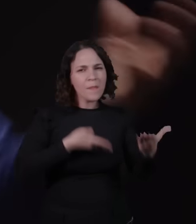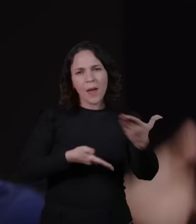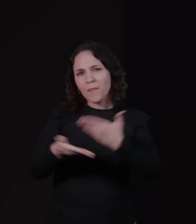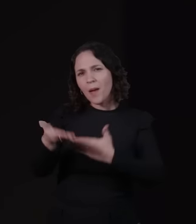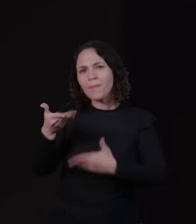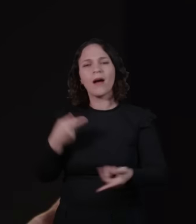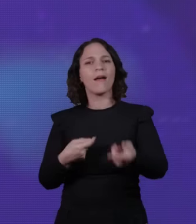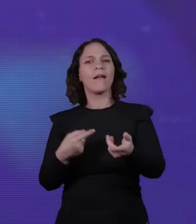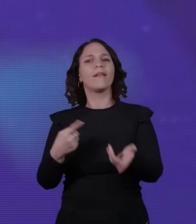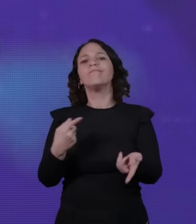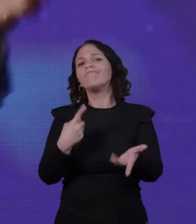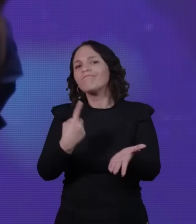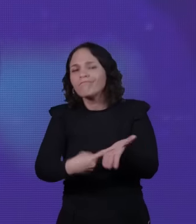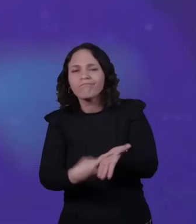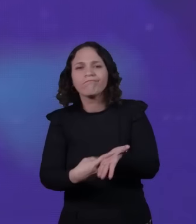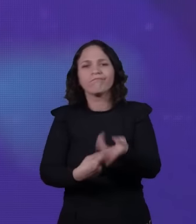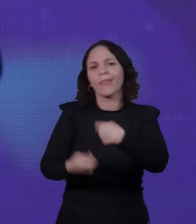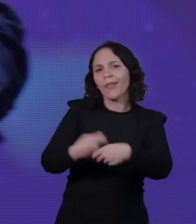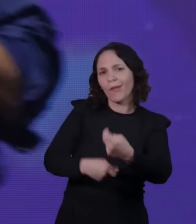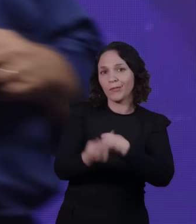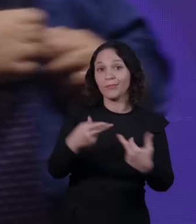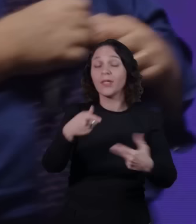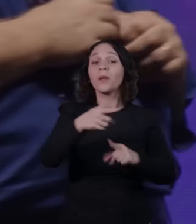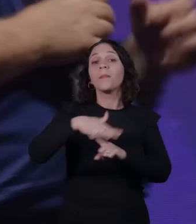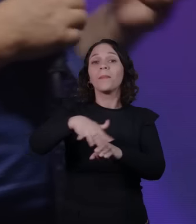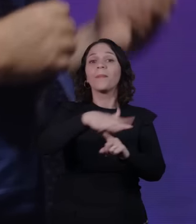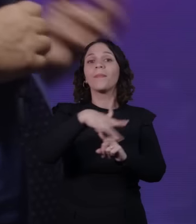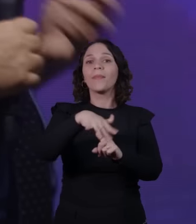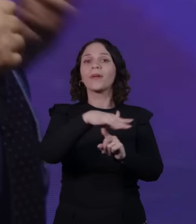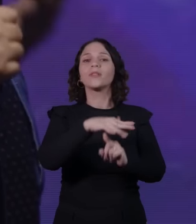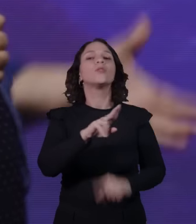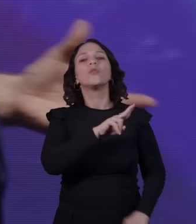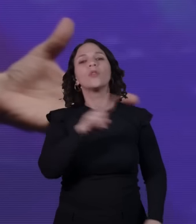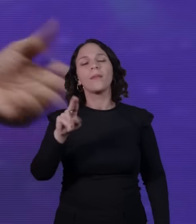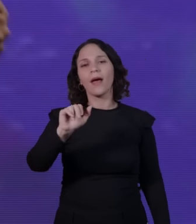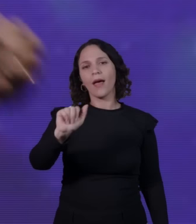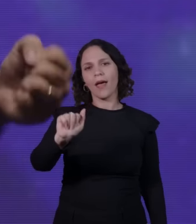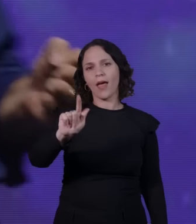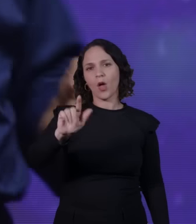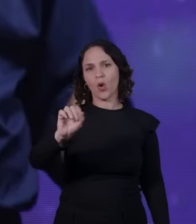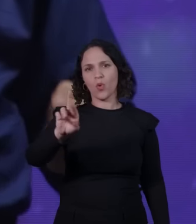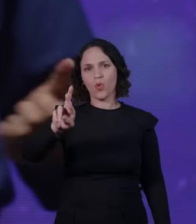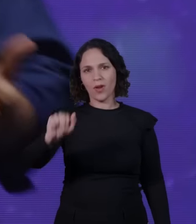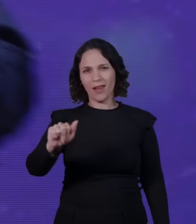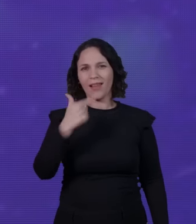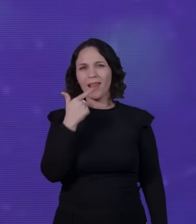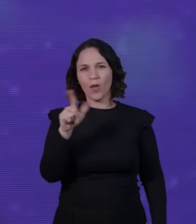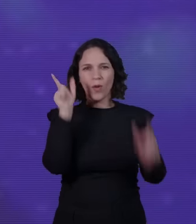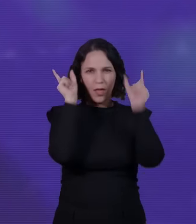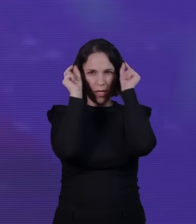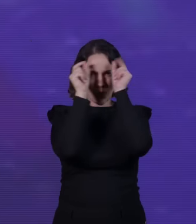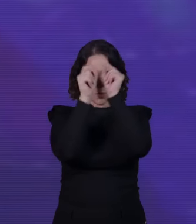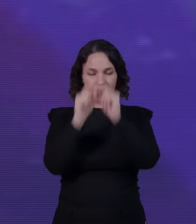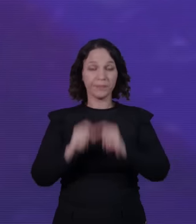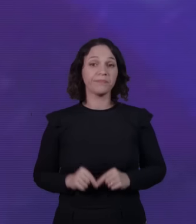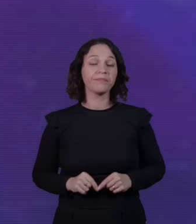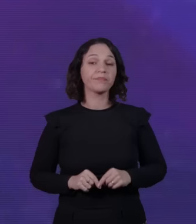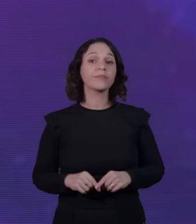de negócios. Essa praça era chamada de Ágora, no grego. É por isso que a